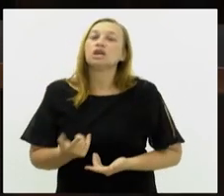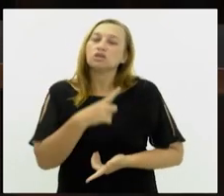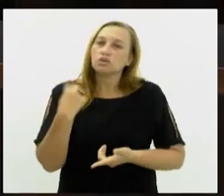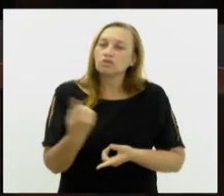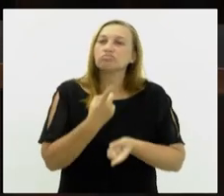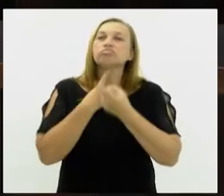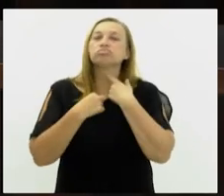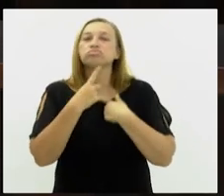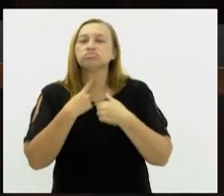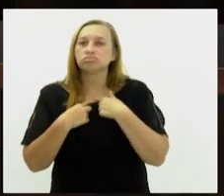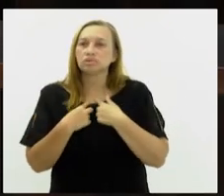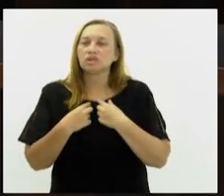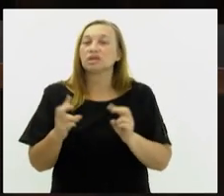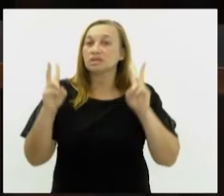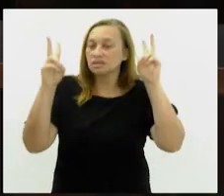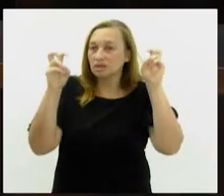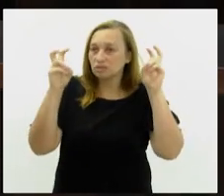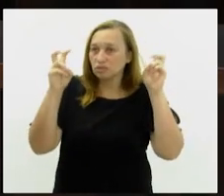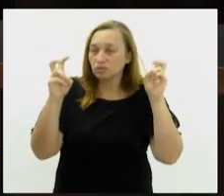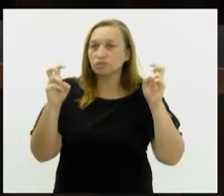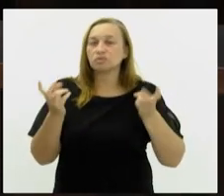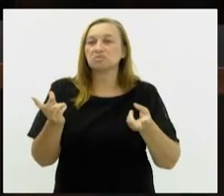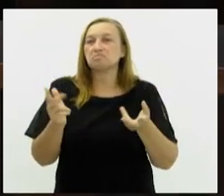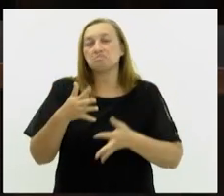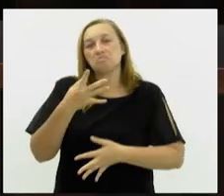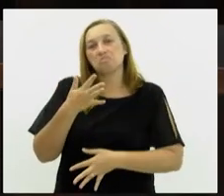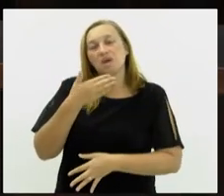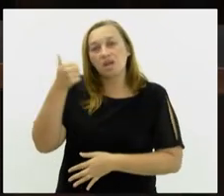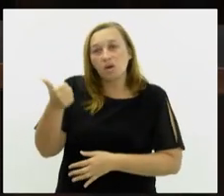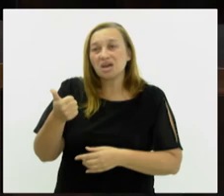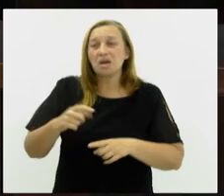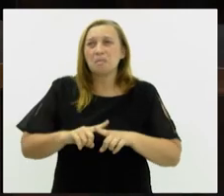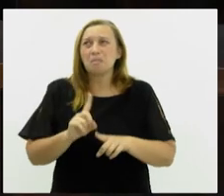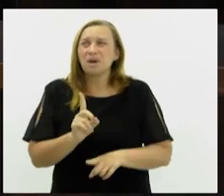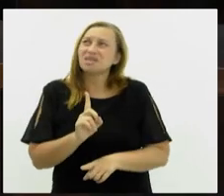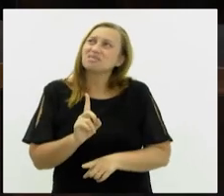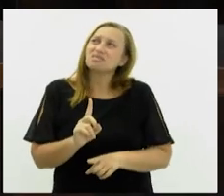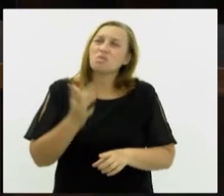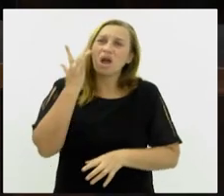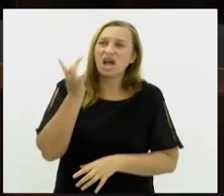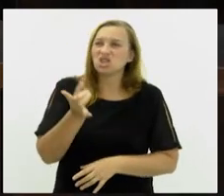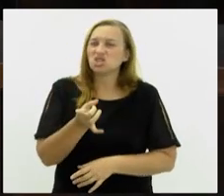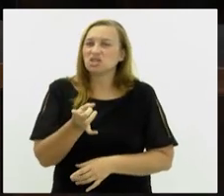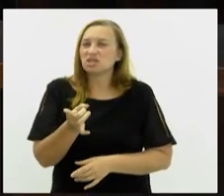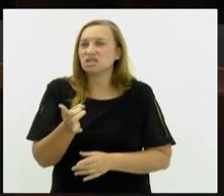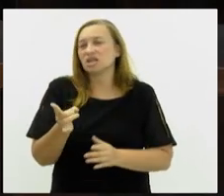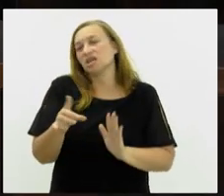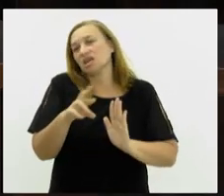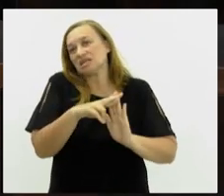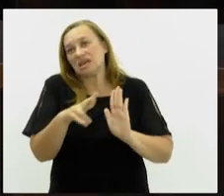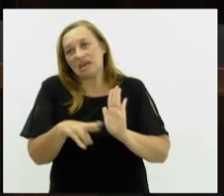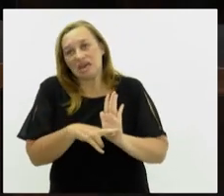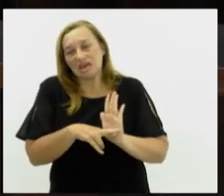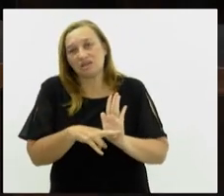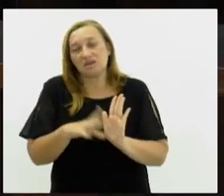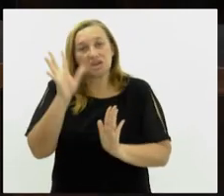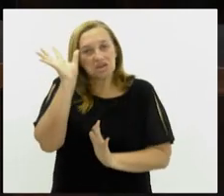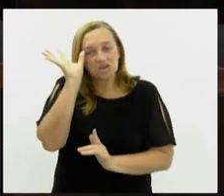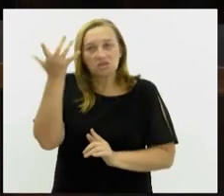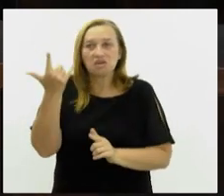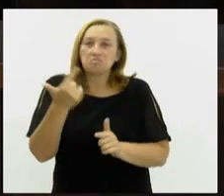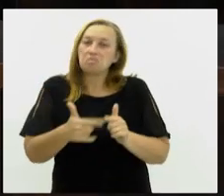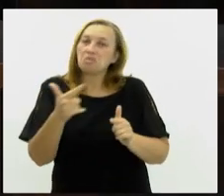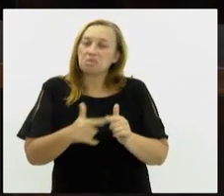que a situação em si melhore, mas não acho que será com esta medida que será solucionado os problemas da